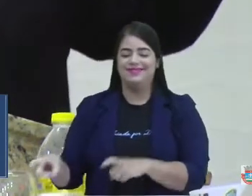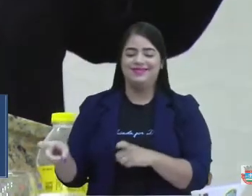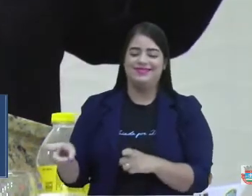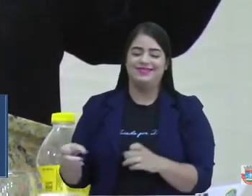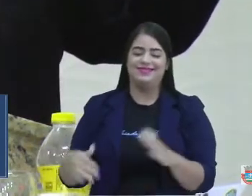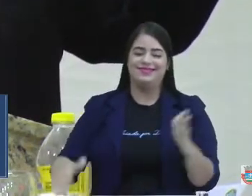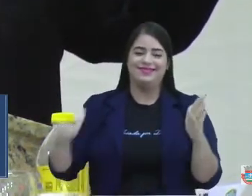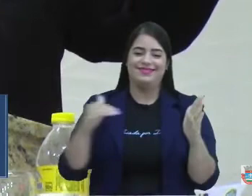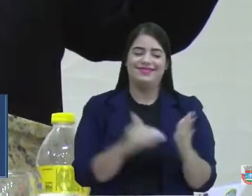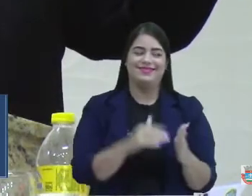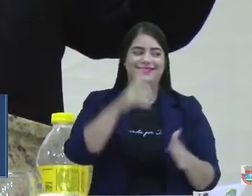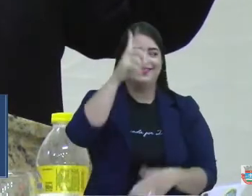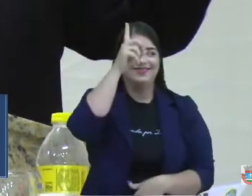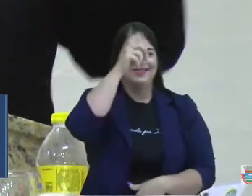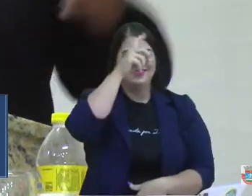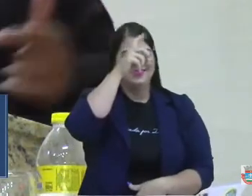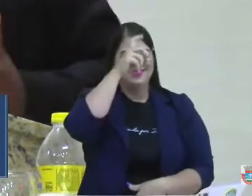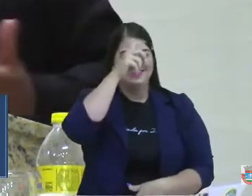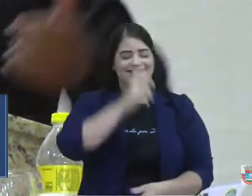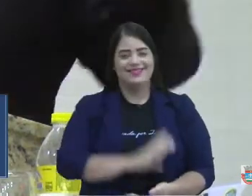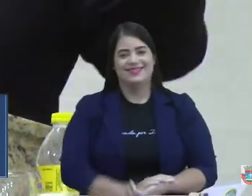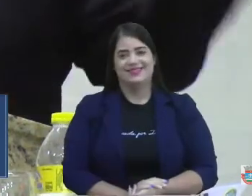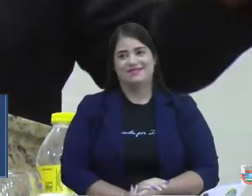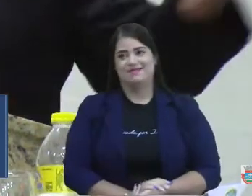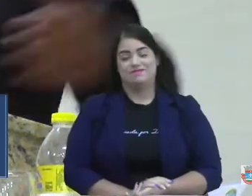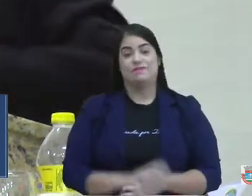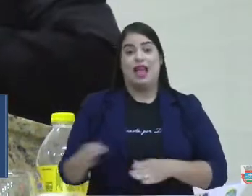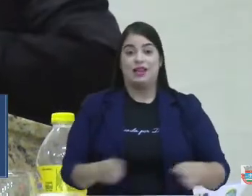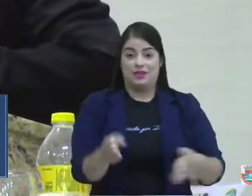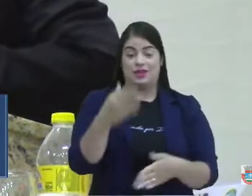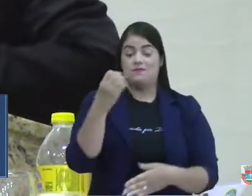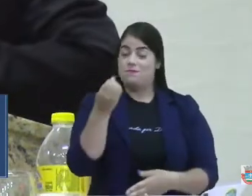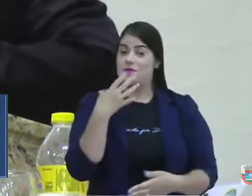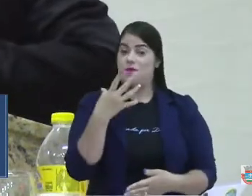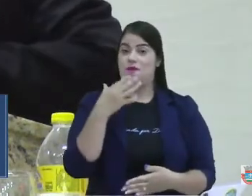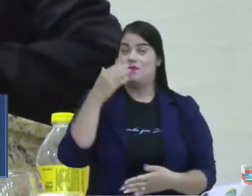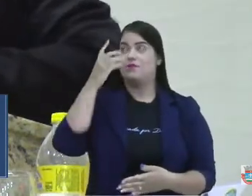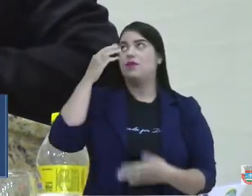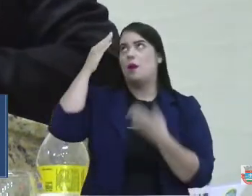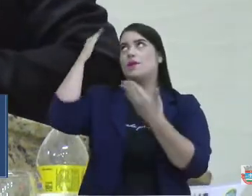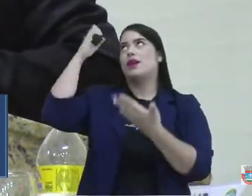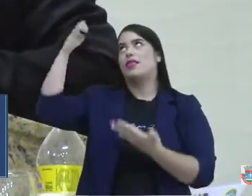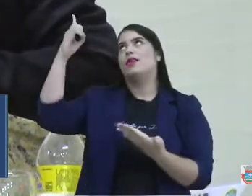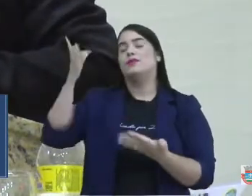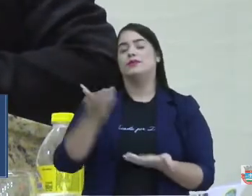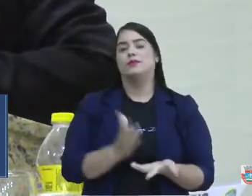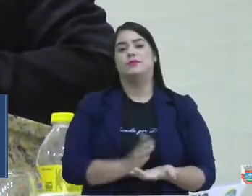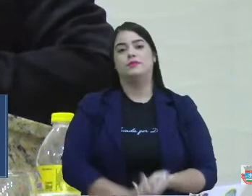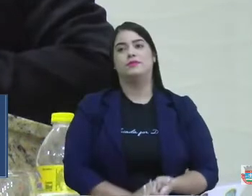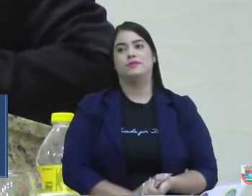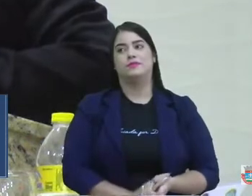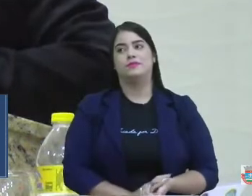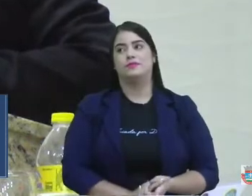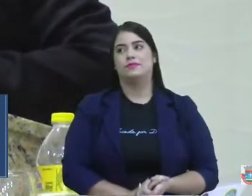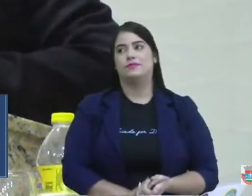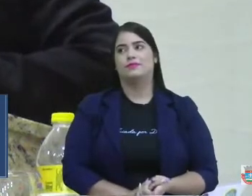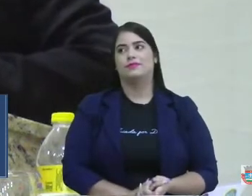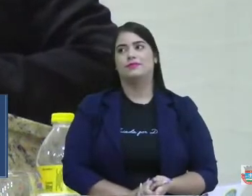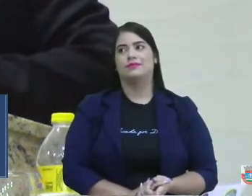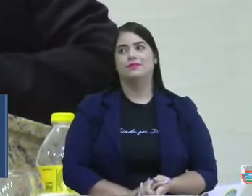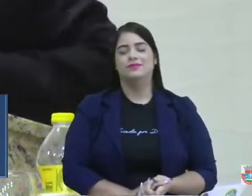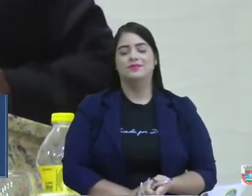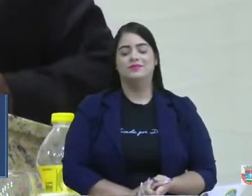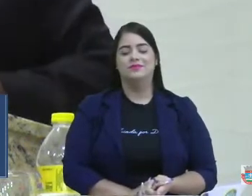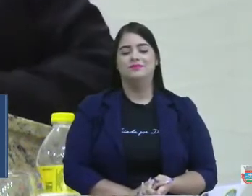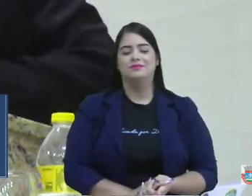hospital. Quando a estrada está melhor, graças a Deus a gente fica agradecido. E quando a gente